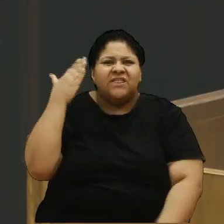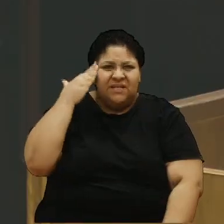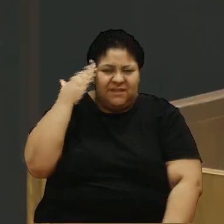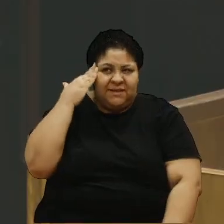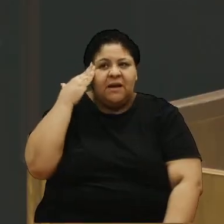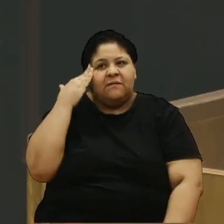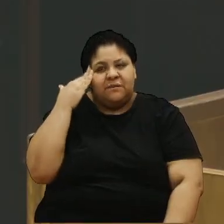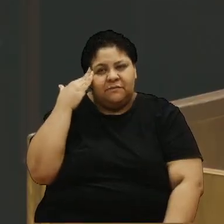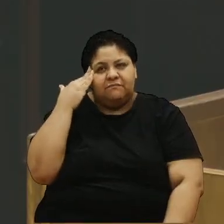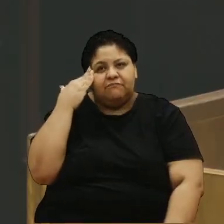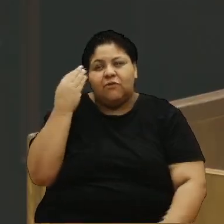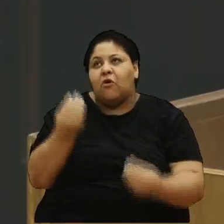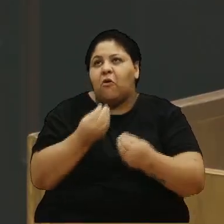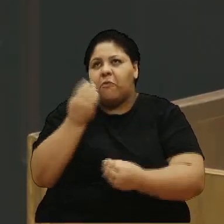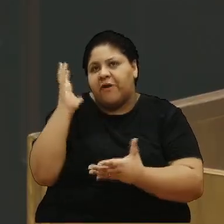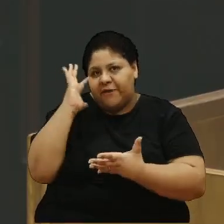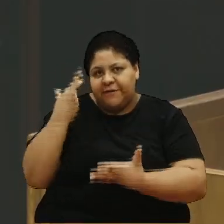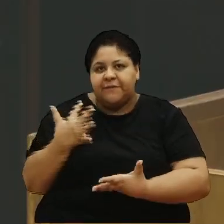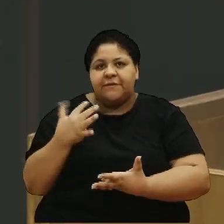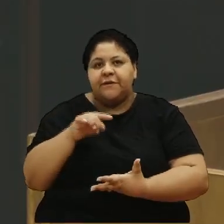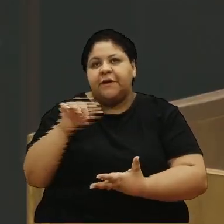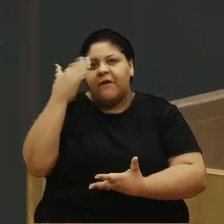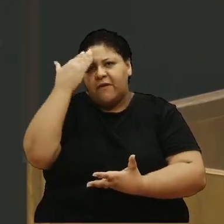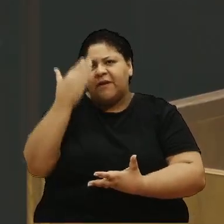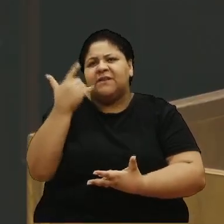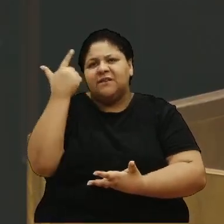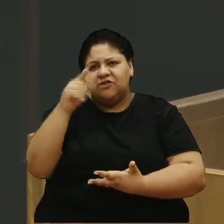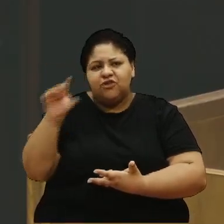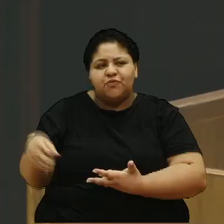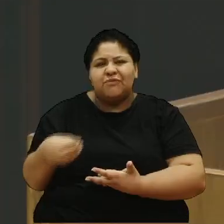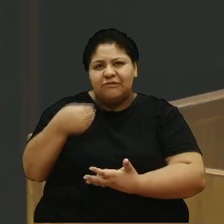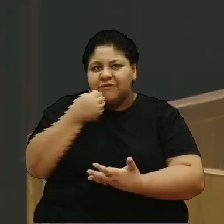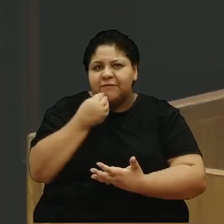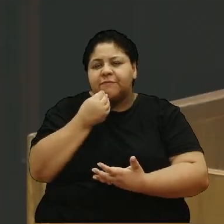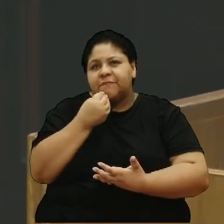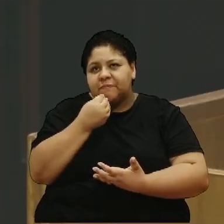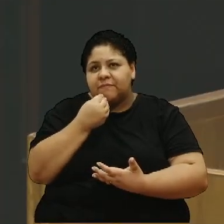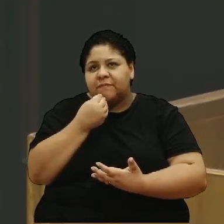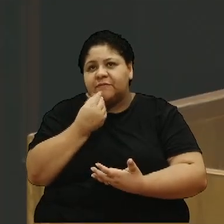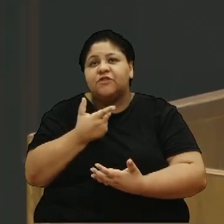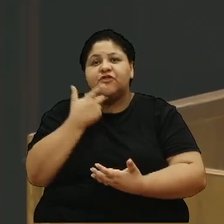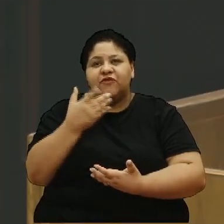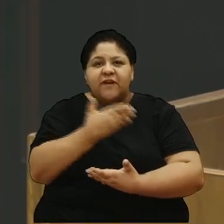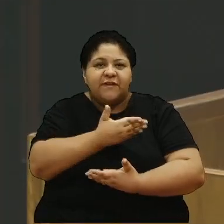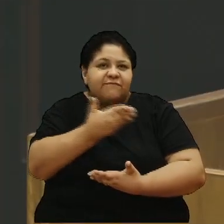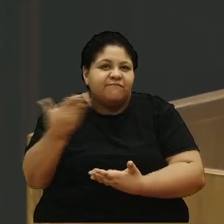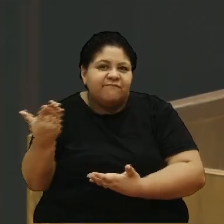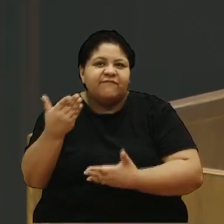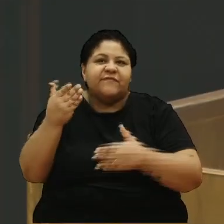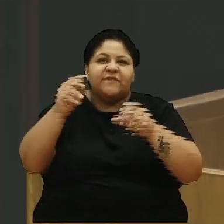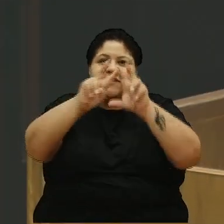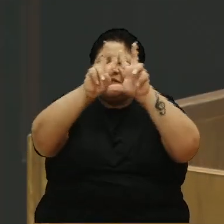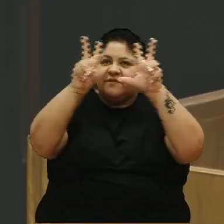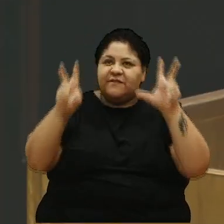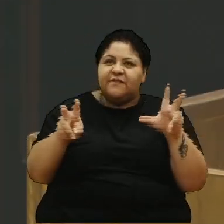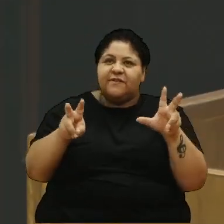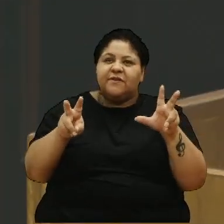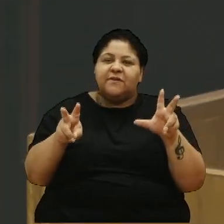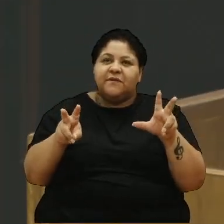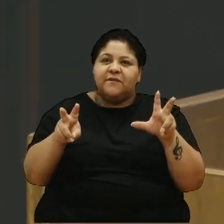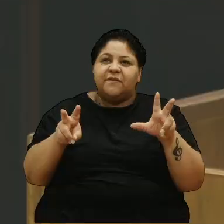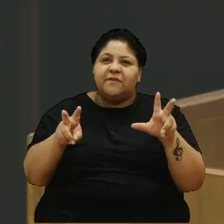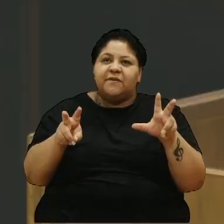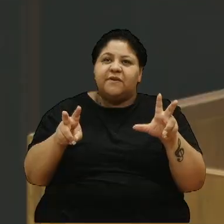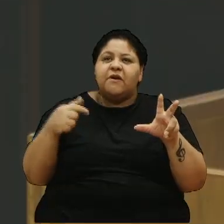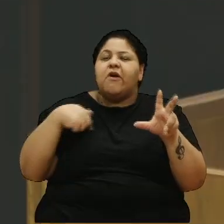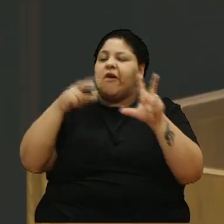as coisas funcionam. Então, eu agradeço mais uma vez a oportunidade de lhes falar aqui sobre a educação infantil, como disse no início, que é